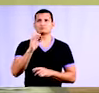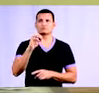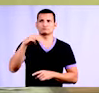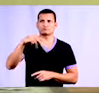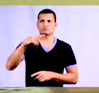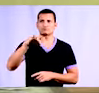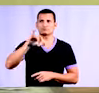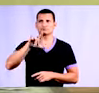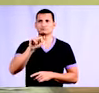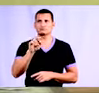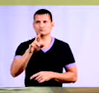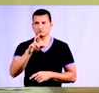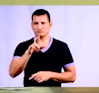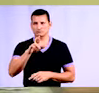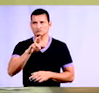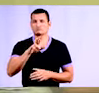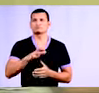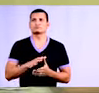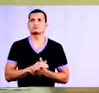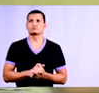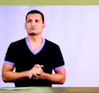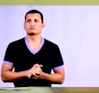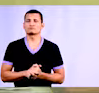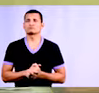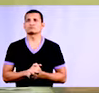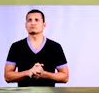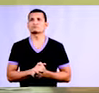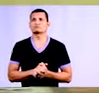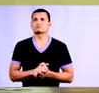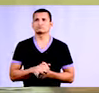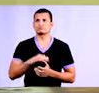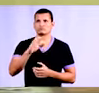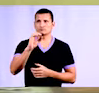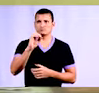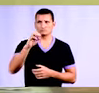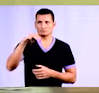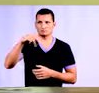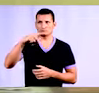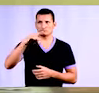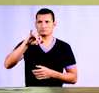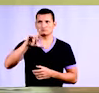do compilador, né? Exatamente. O compilador é o que vai fazer a tradução de